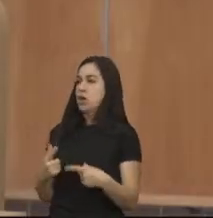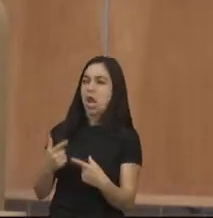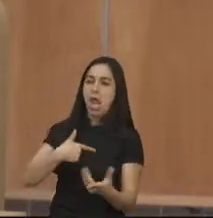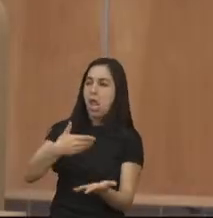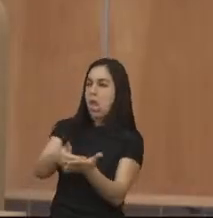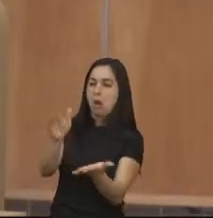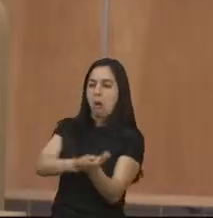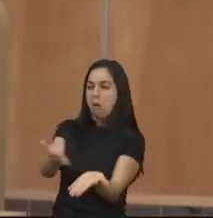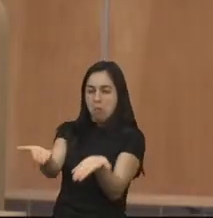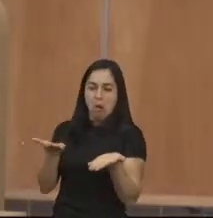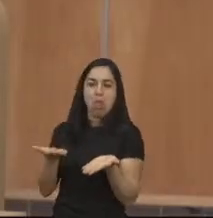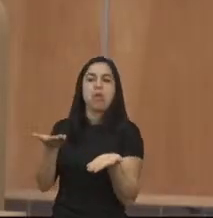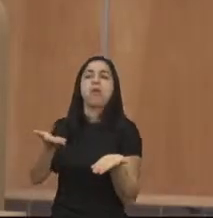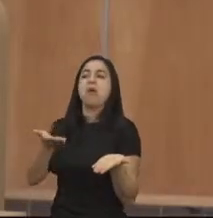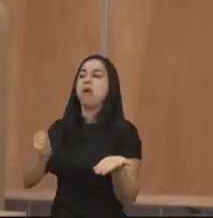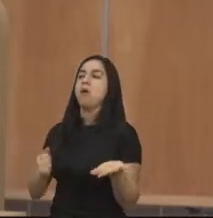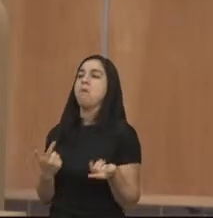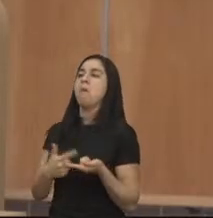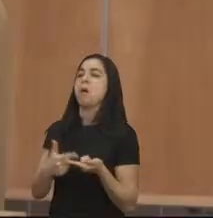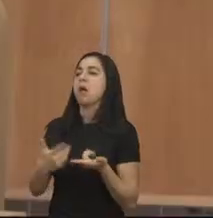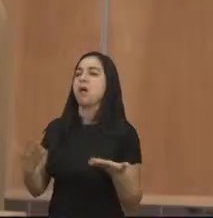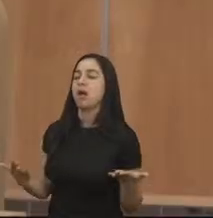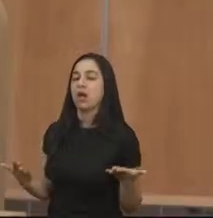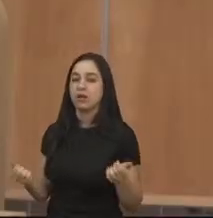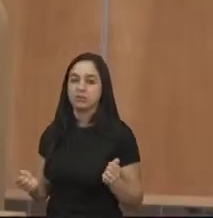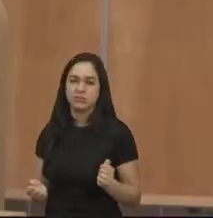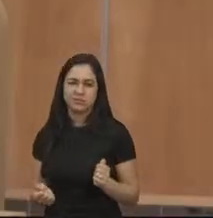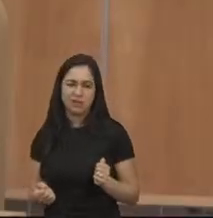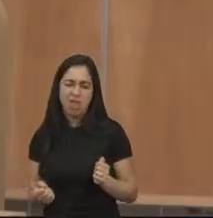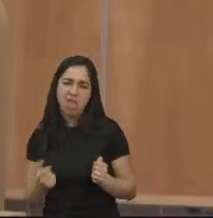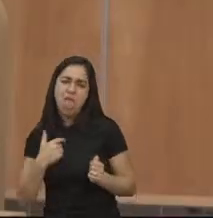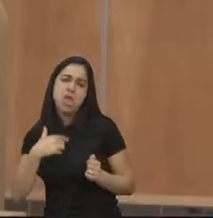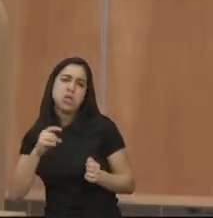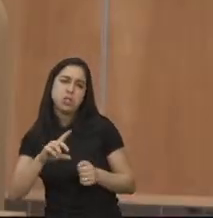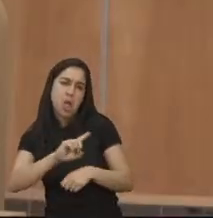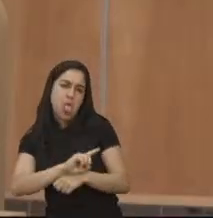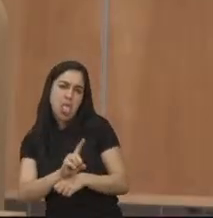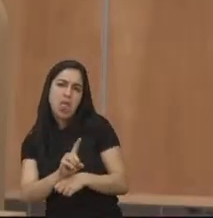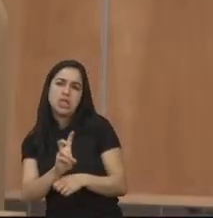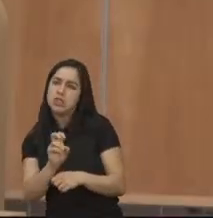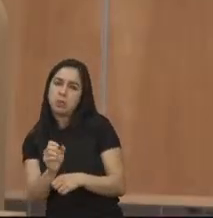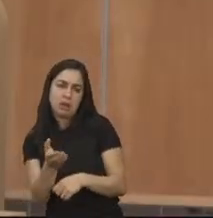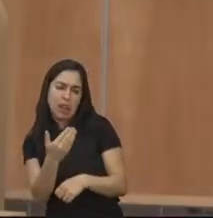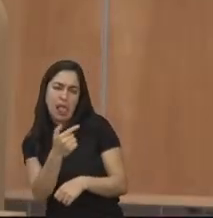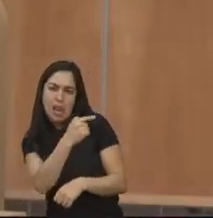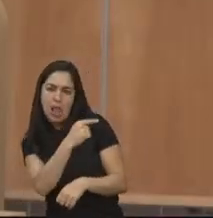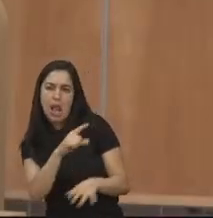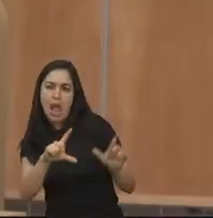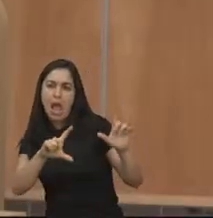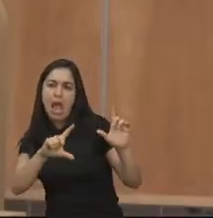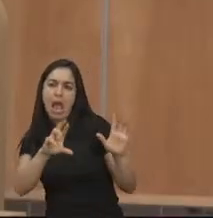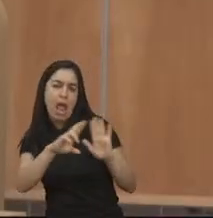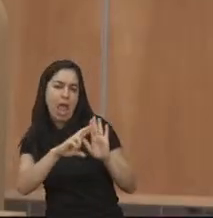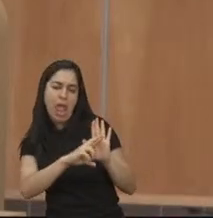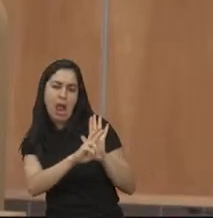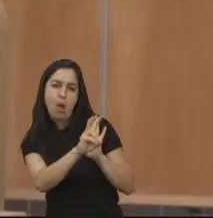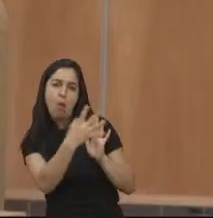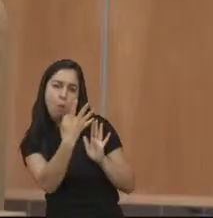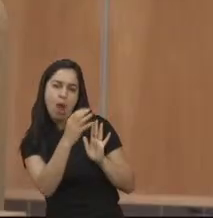eu recebi uma multa? Nossa, eu só passei a 50, era 40. Nossa, por